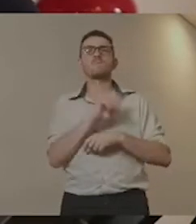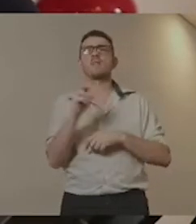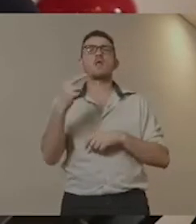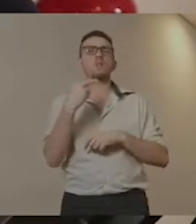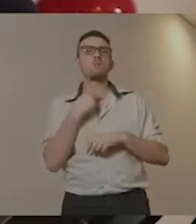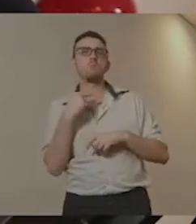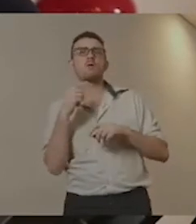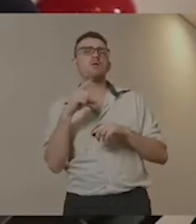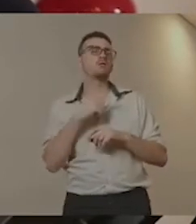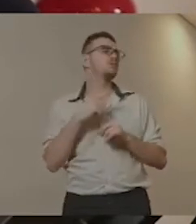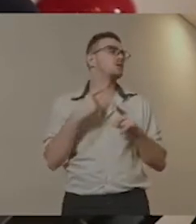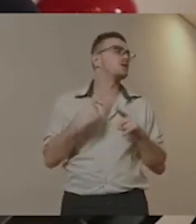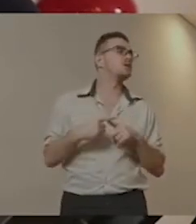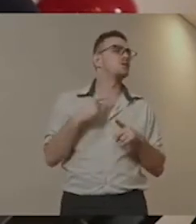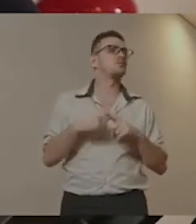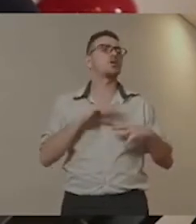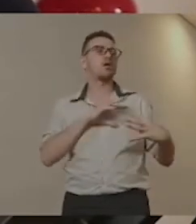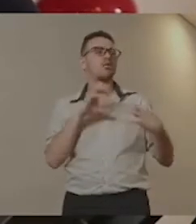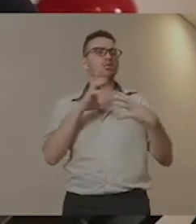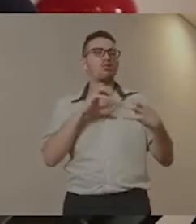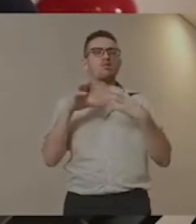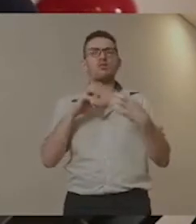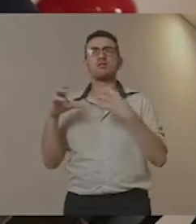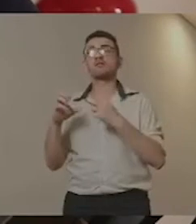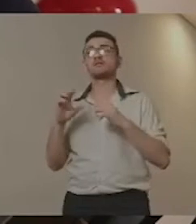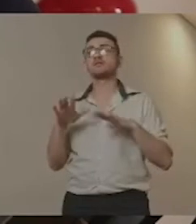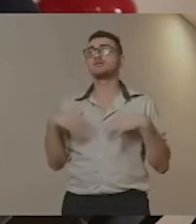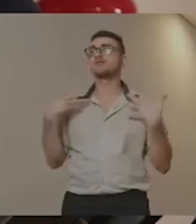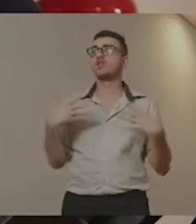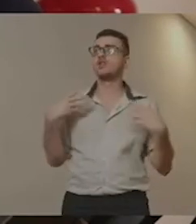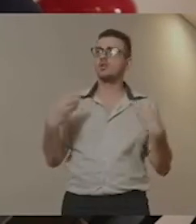entendendo. Tumulto, não estou entendendo o que você está querendo me dizer, sabe?